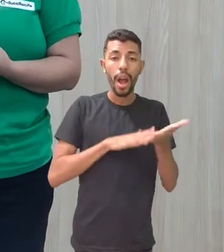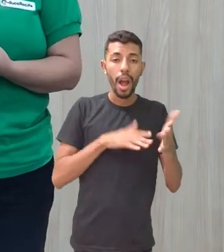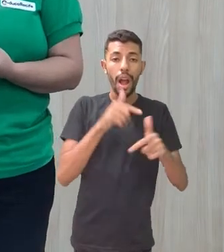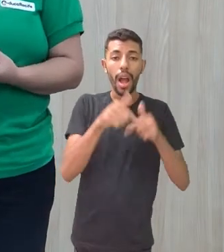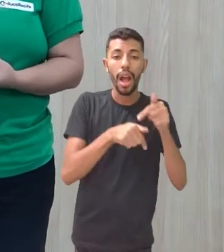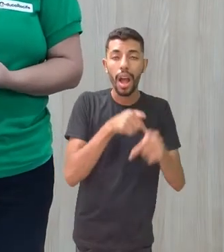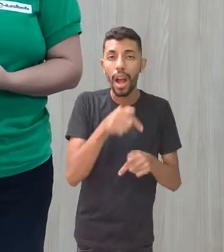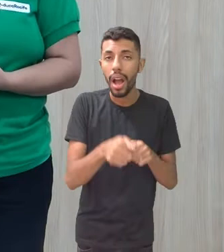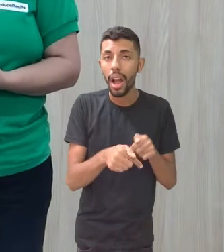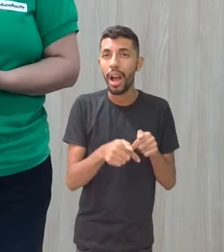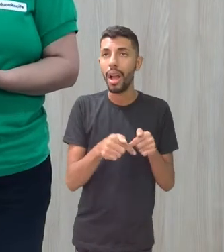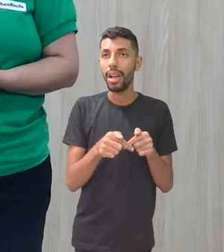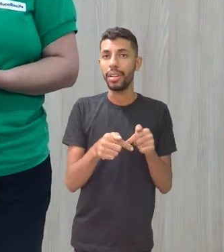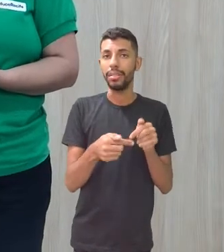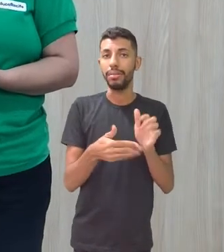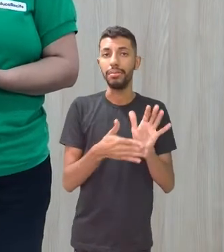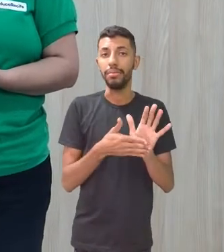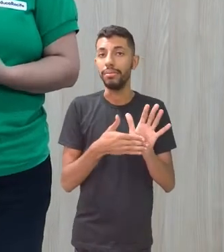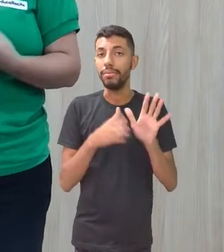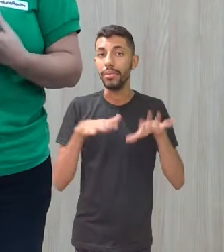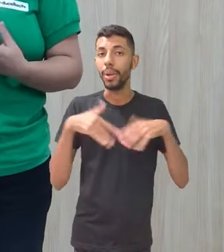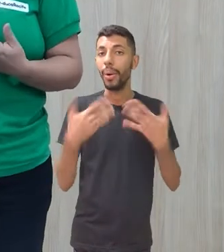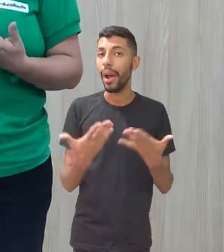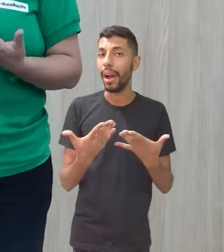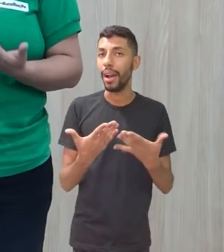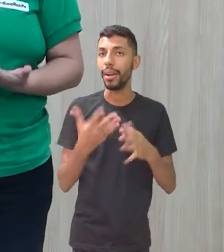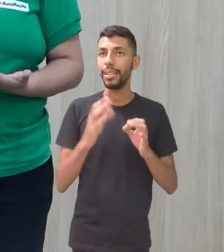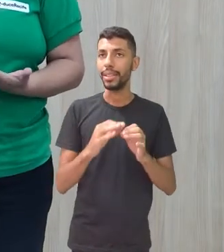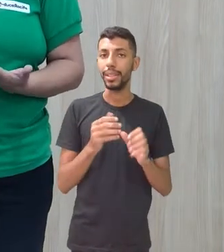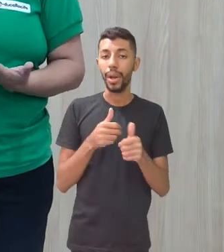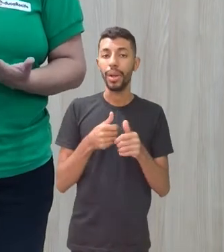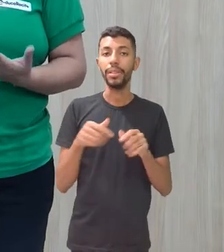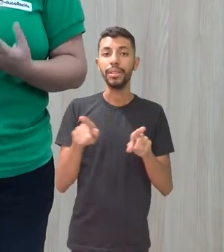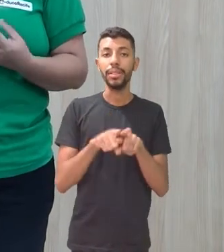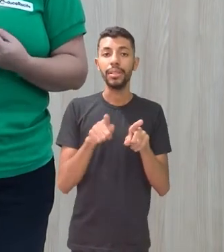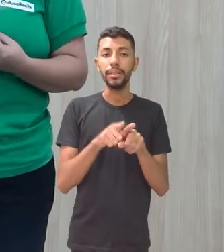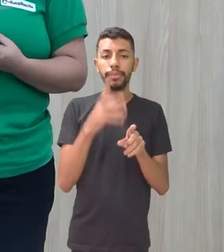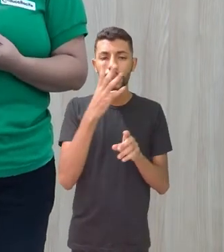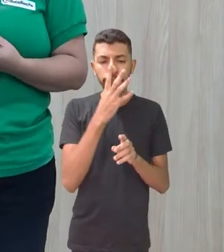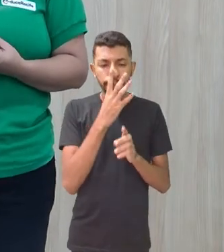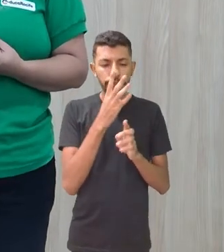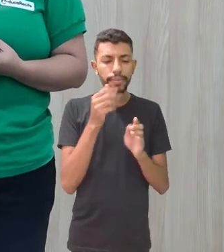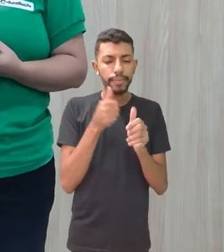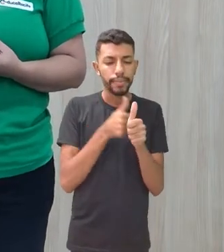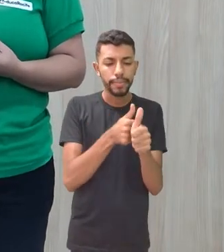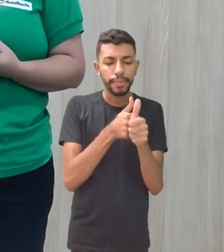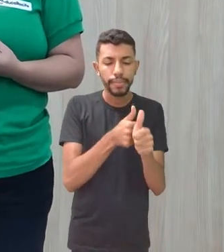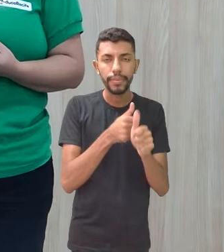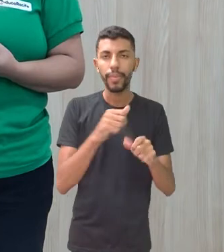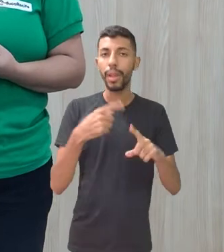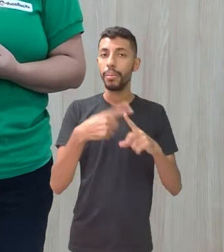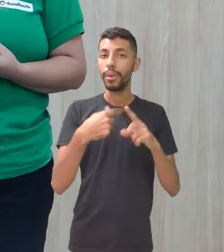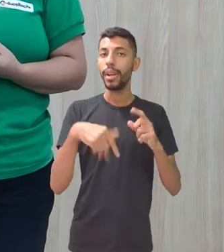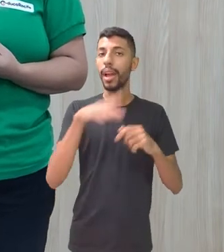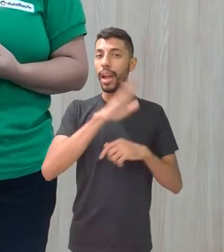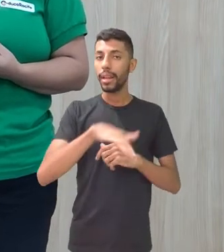que vão ser proporcionadas a elas? Esse acompanhamento, porque as crianças vão ter o direito de